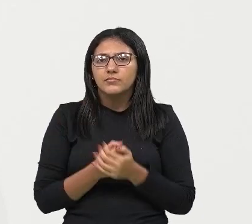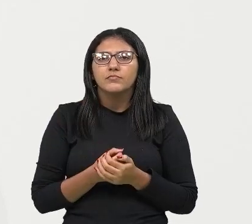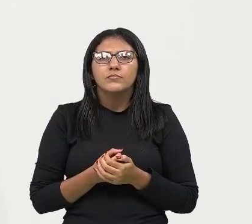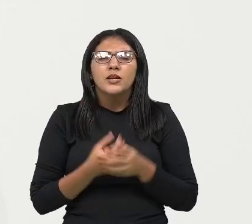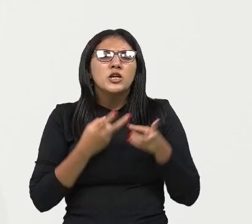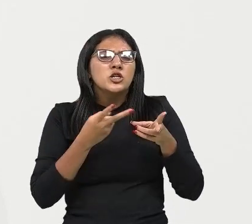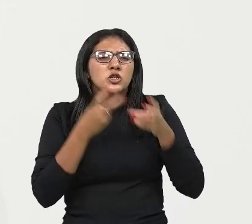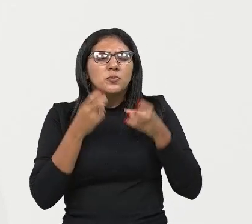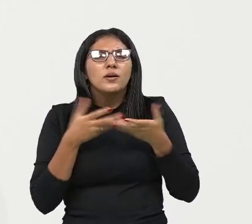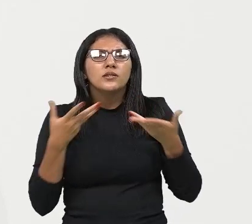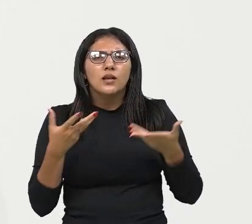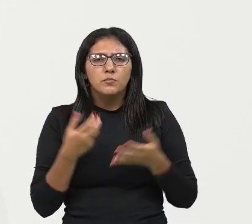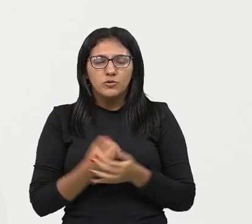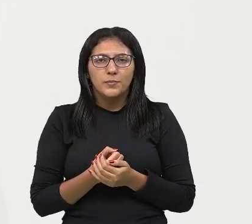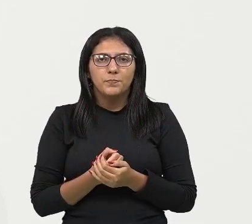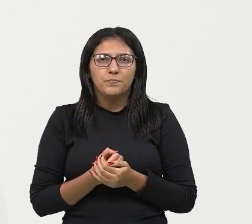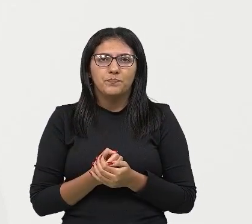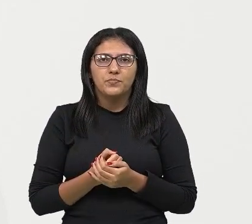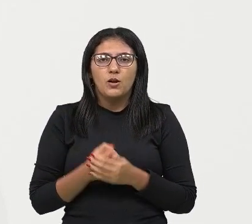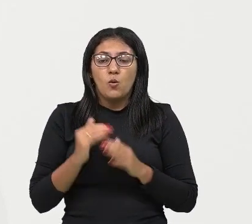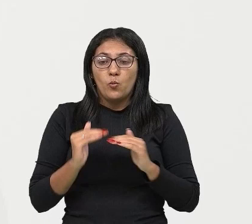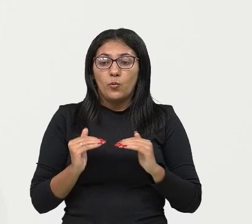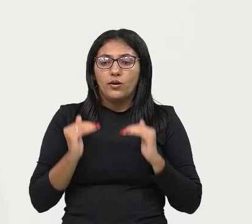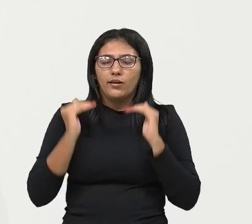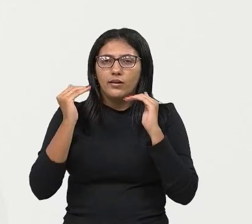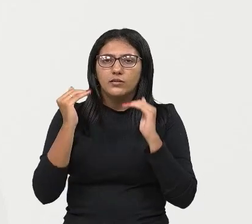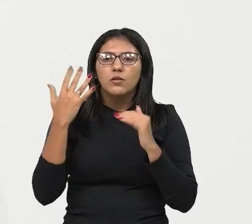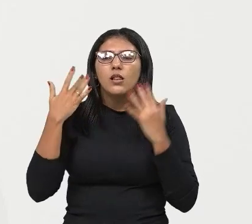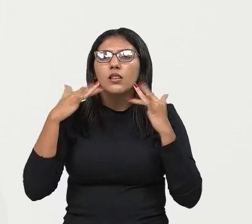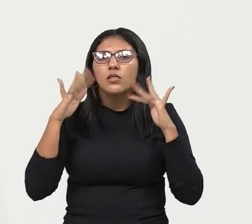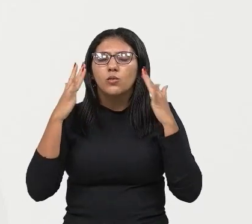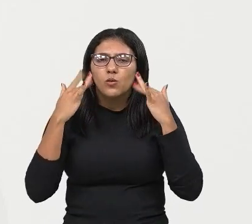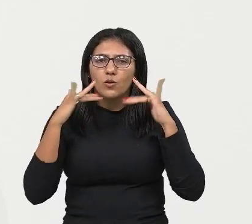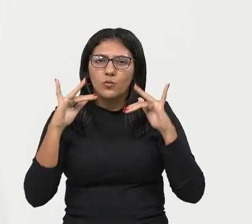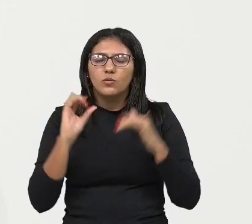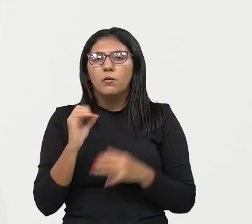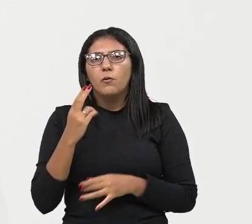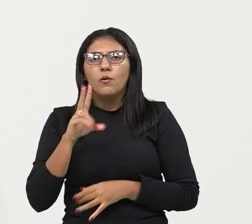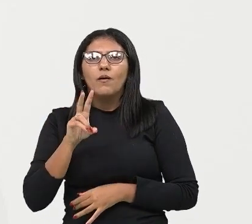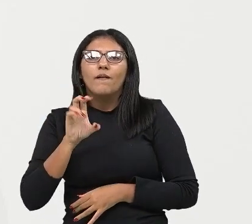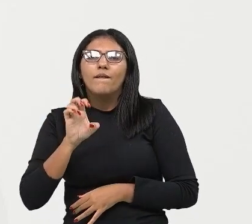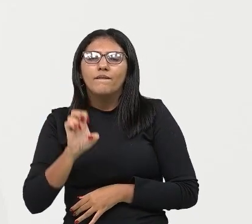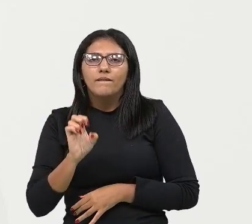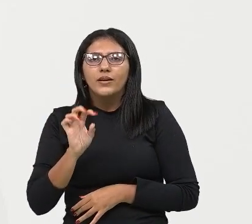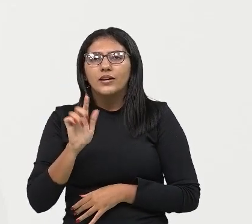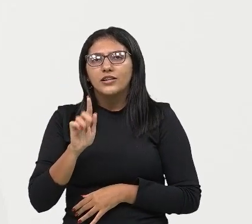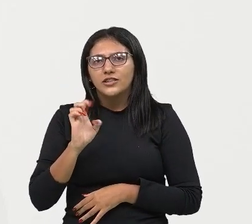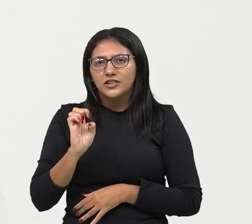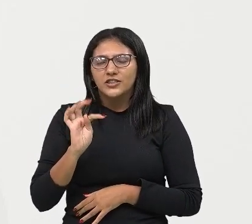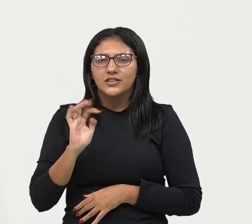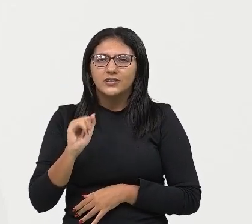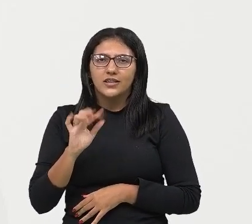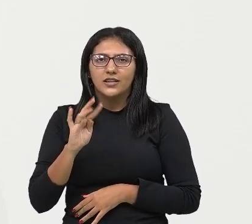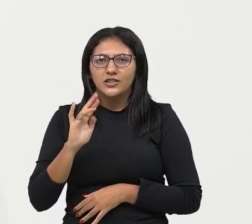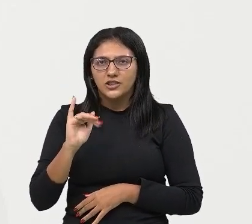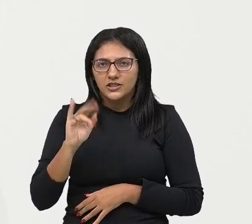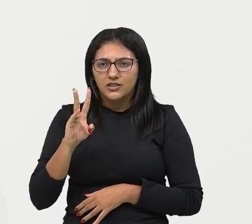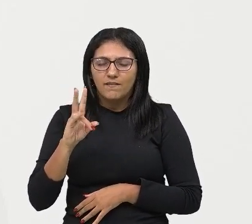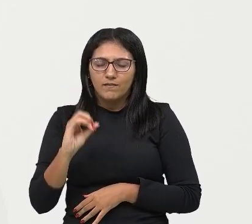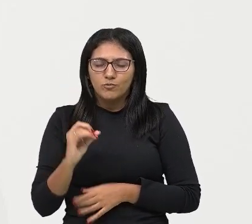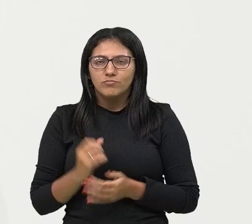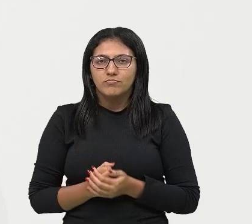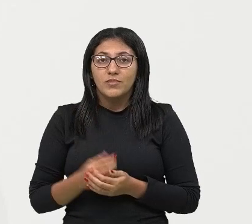crescimento natural ou crescimento vegetativo. Em relação ao nosso país, a gente vai verificar